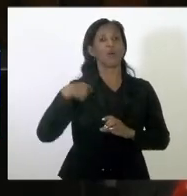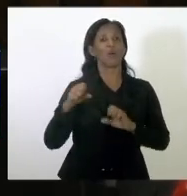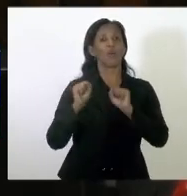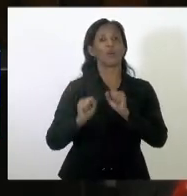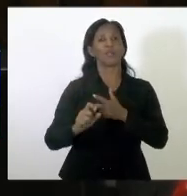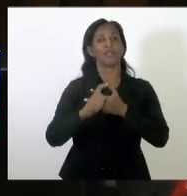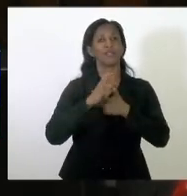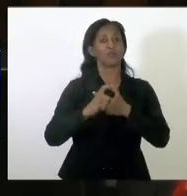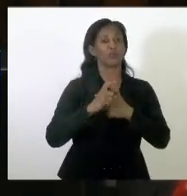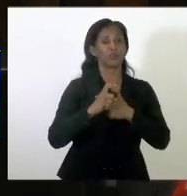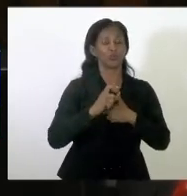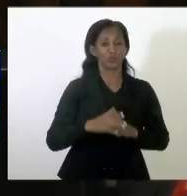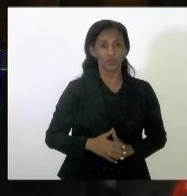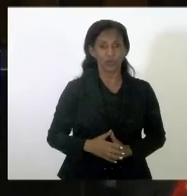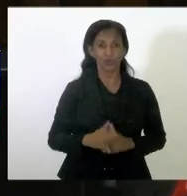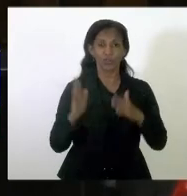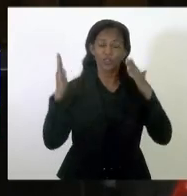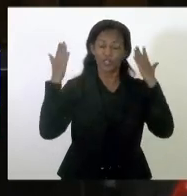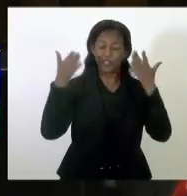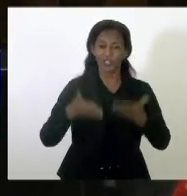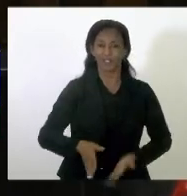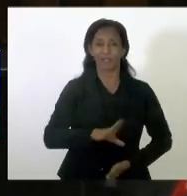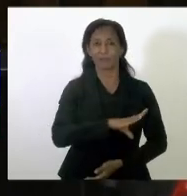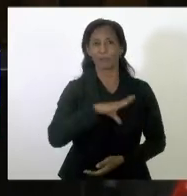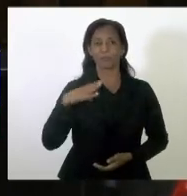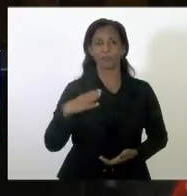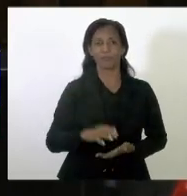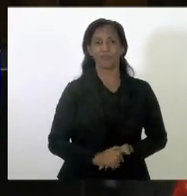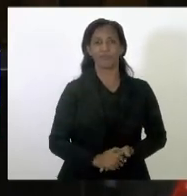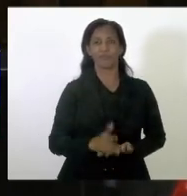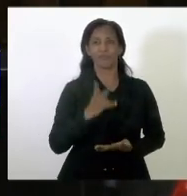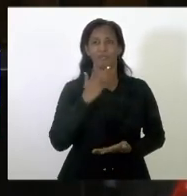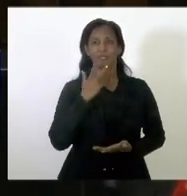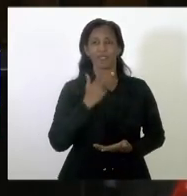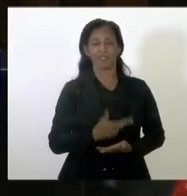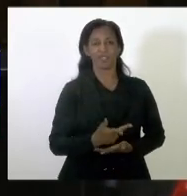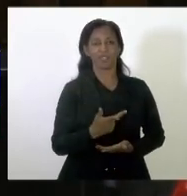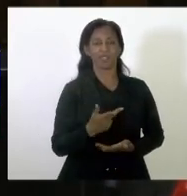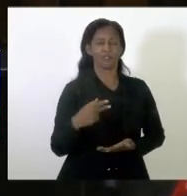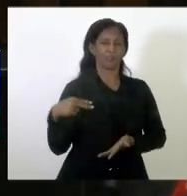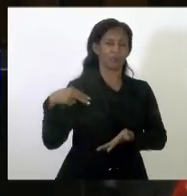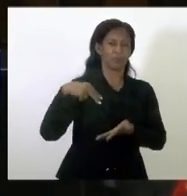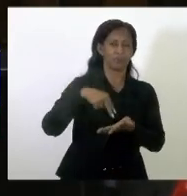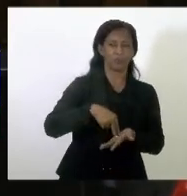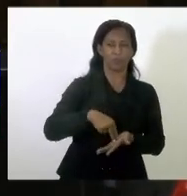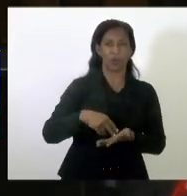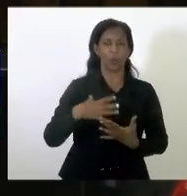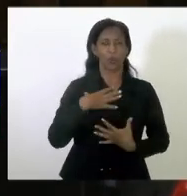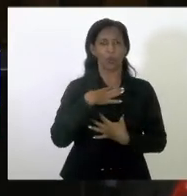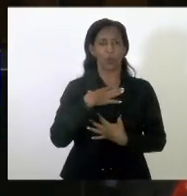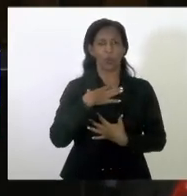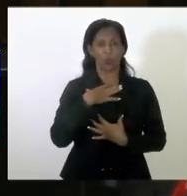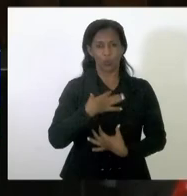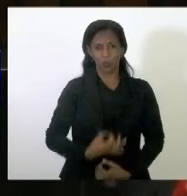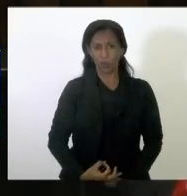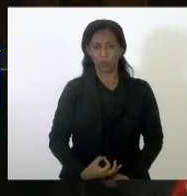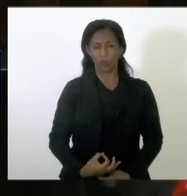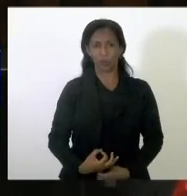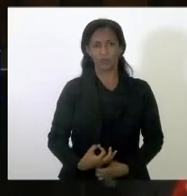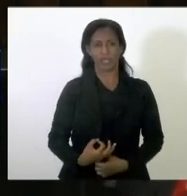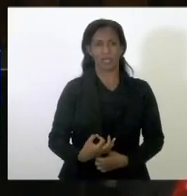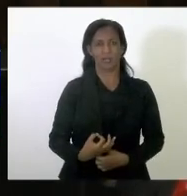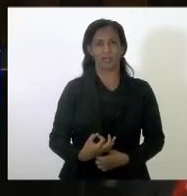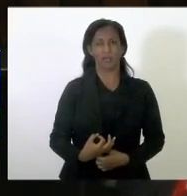Executivo. Chegaram ao desplante, deputada Tia Ju, de utilizar servidor uniformizado da Secretaria de